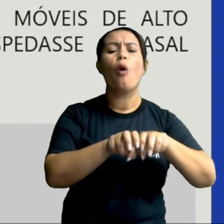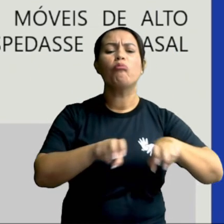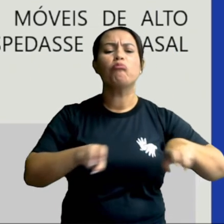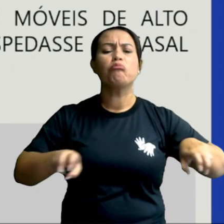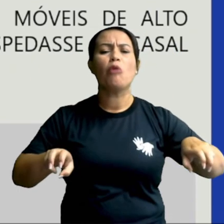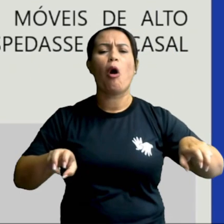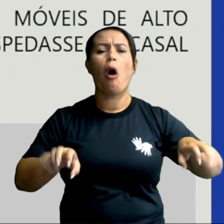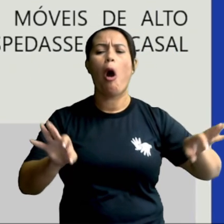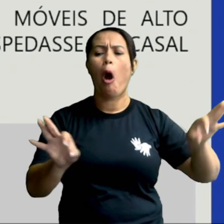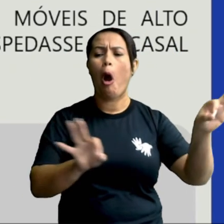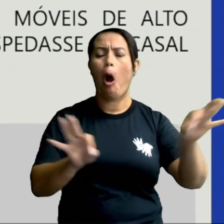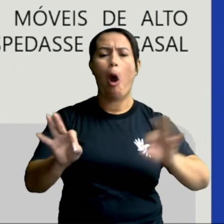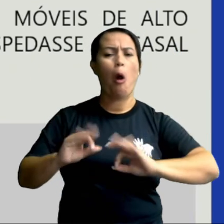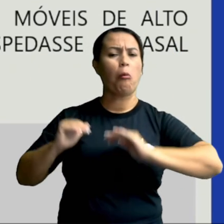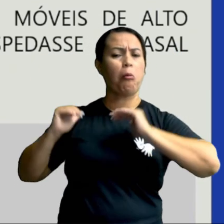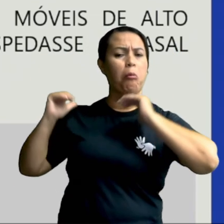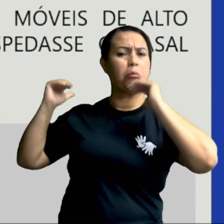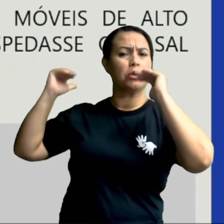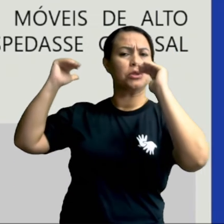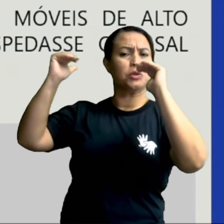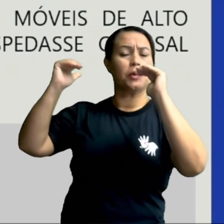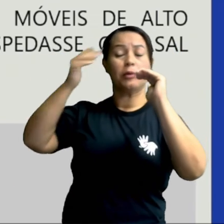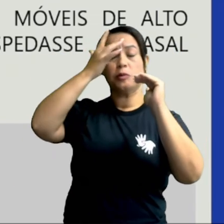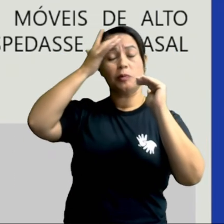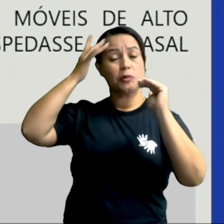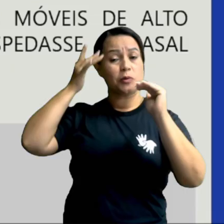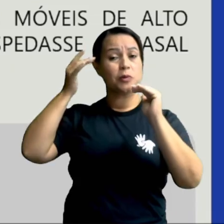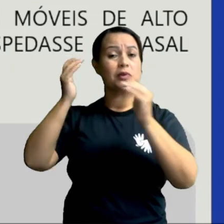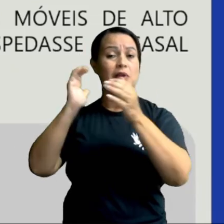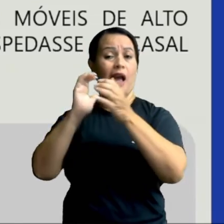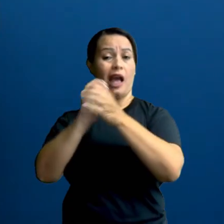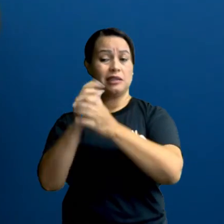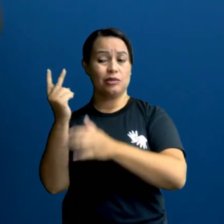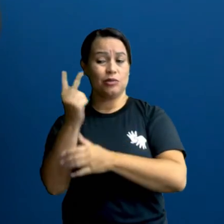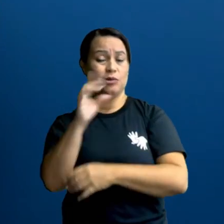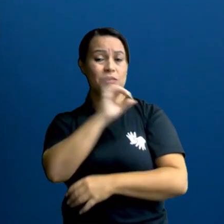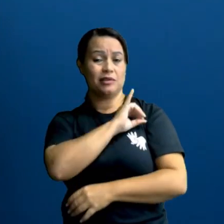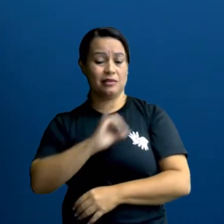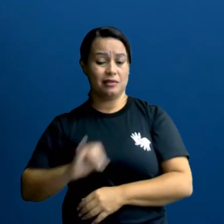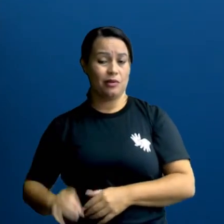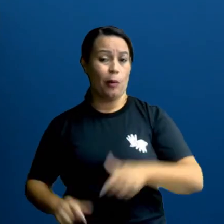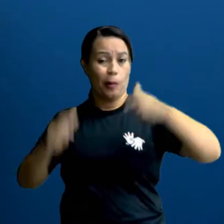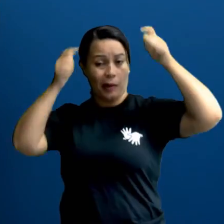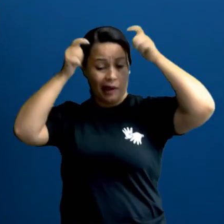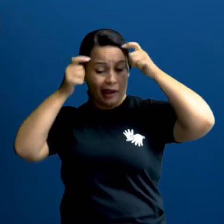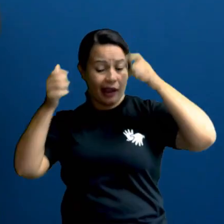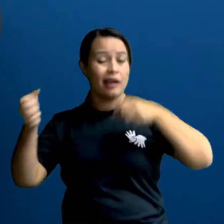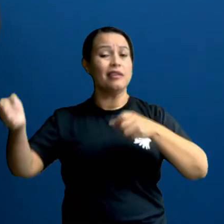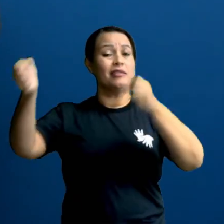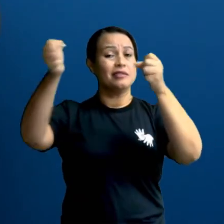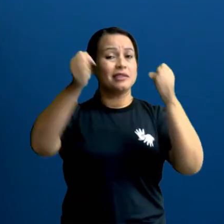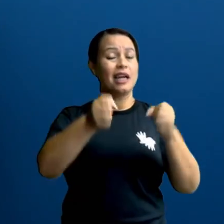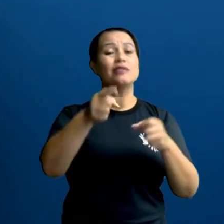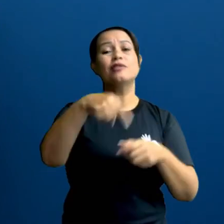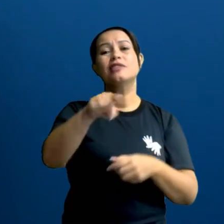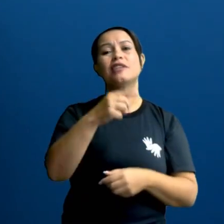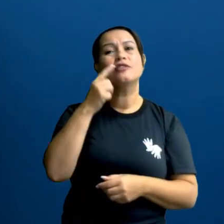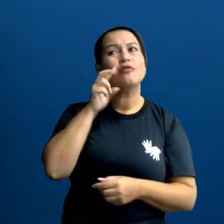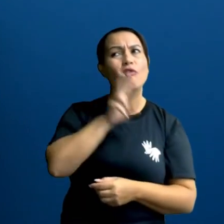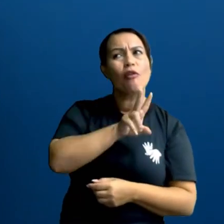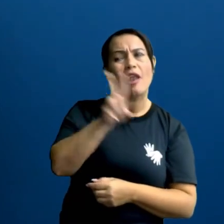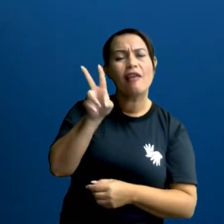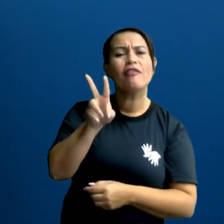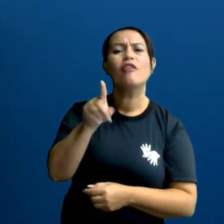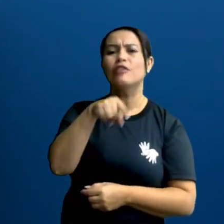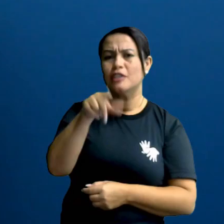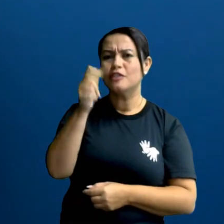que ali se hospedassem o casal imperial. Então, gente, ainda hoje, se você for lá no Instituto Histórico, você